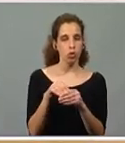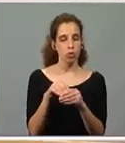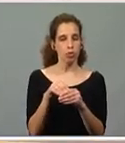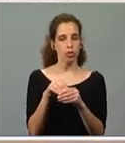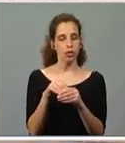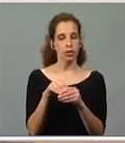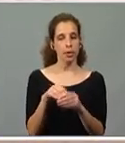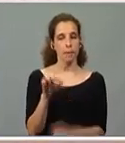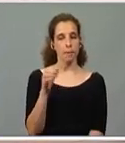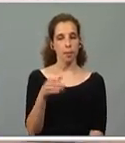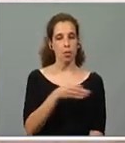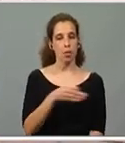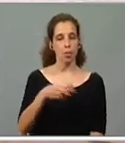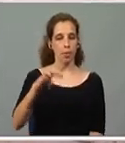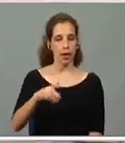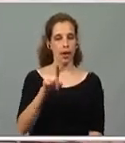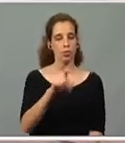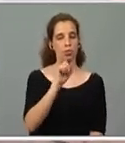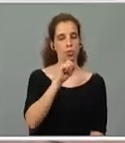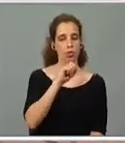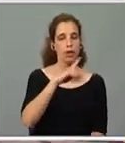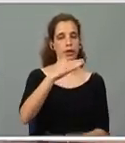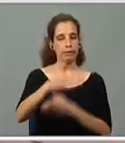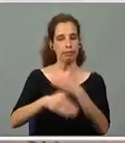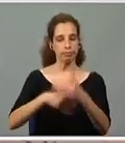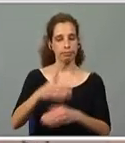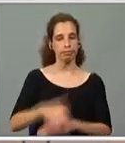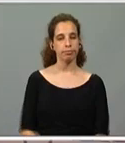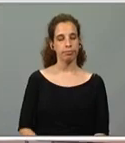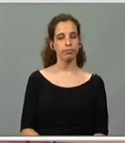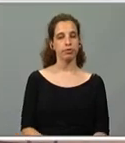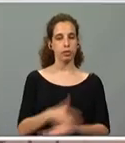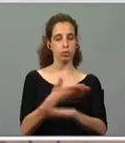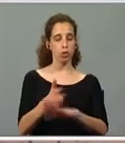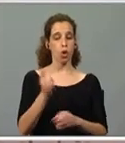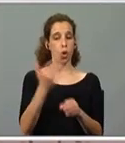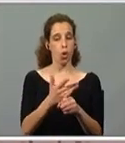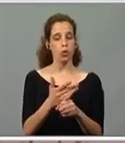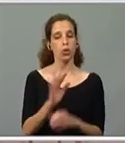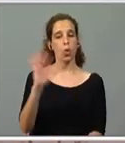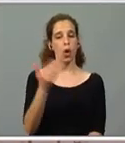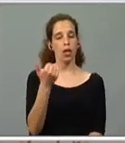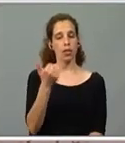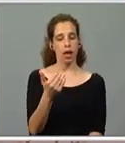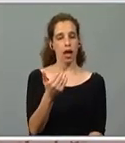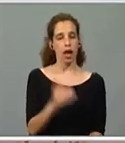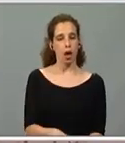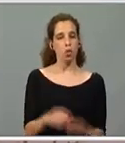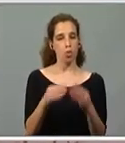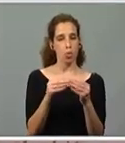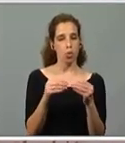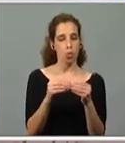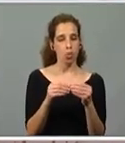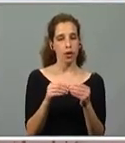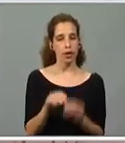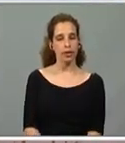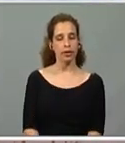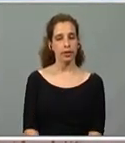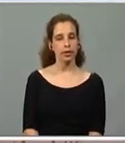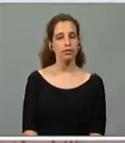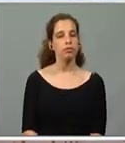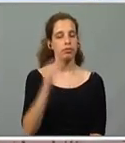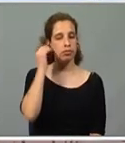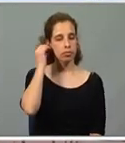propriedades magnéticas, é um dos possíveis processos de separação. Outro processo é quando temos um componente que sublima, ou seja,